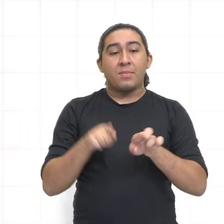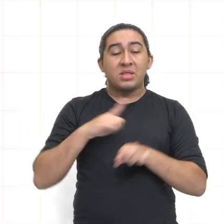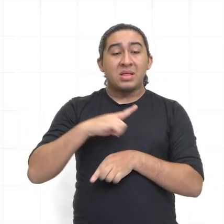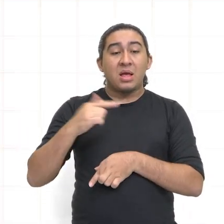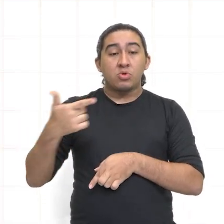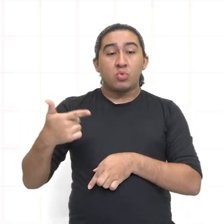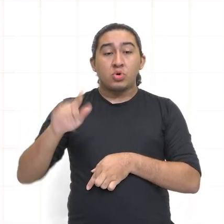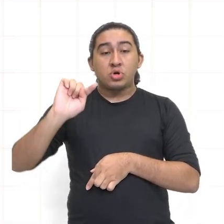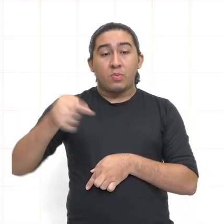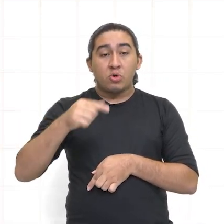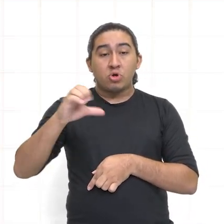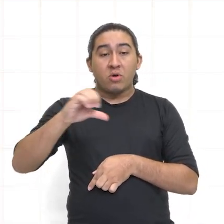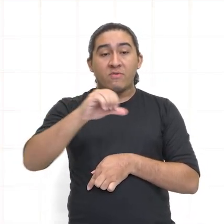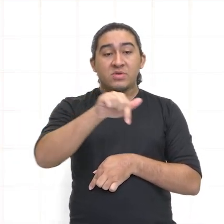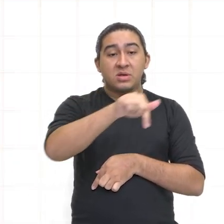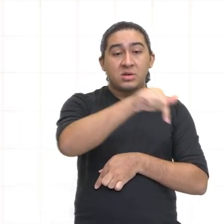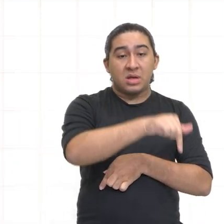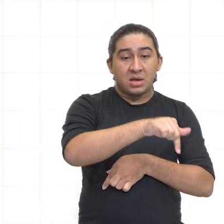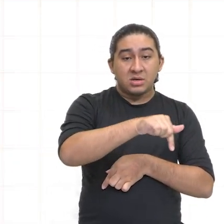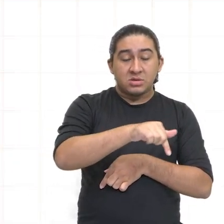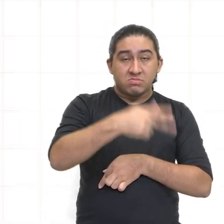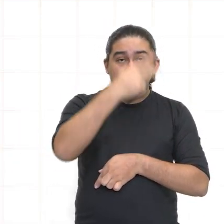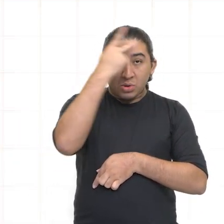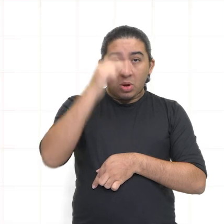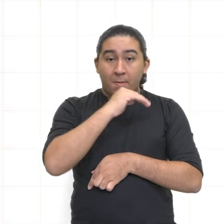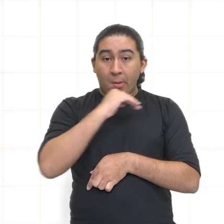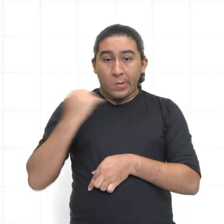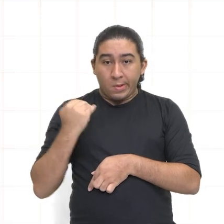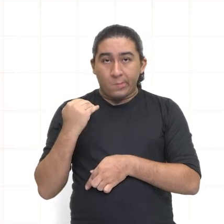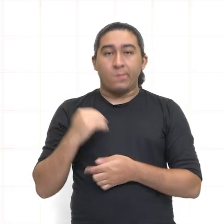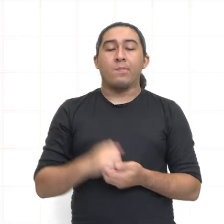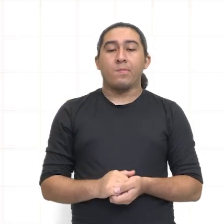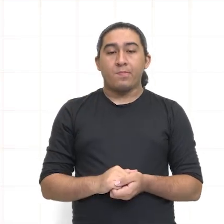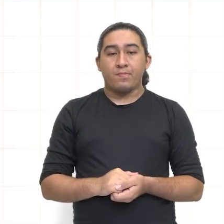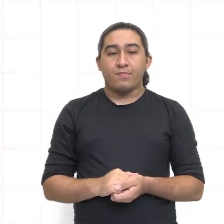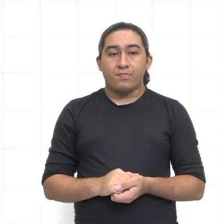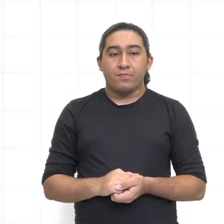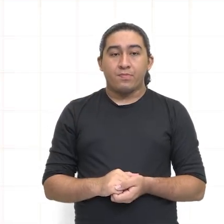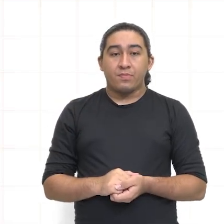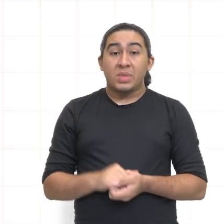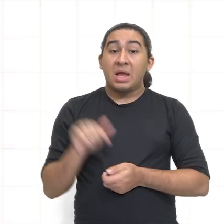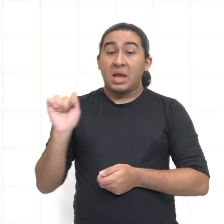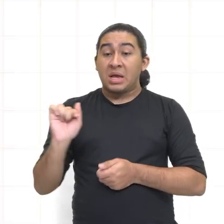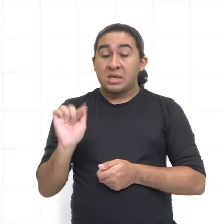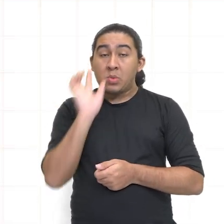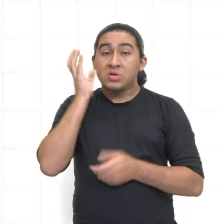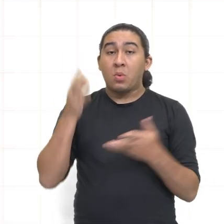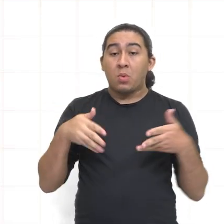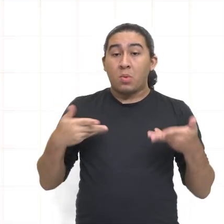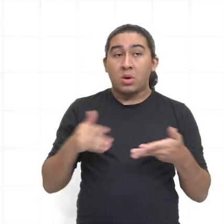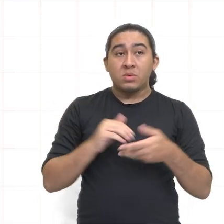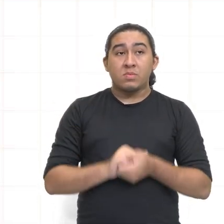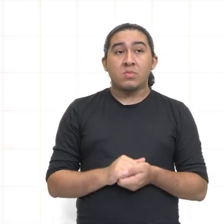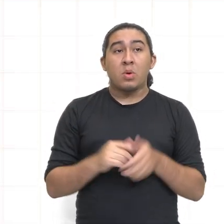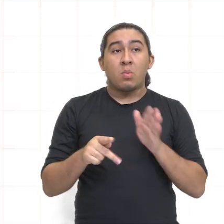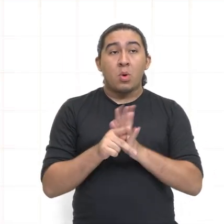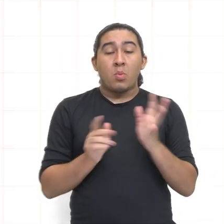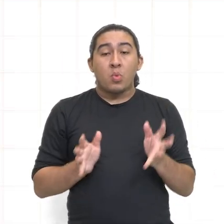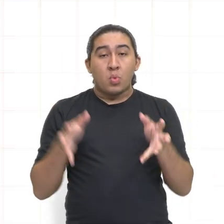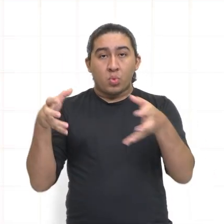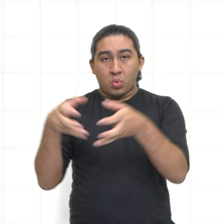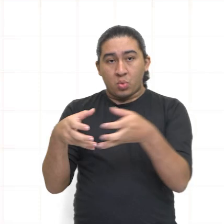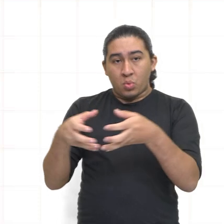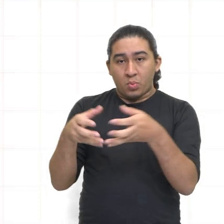2.977 vítimas que morreram nos ataques. Esse ataque terrorista, ele foi idealizado pelo grupo